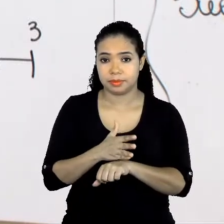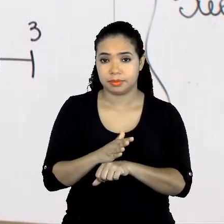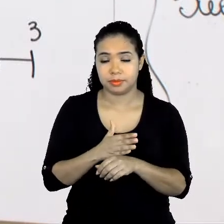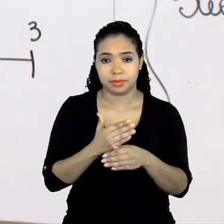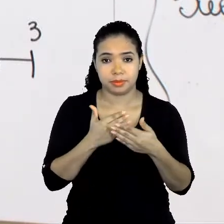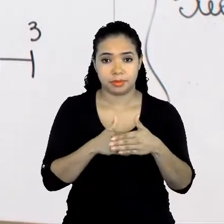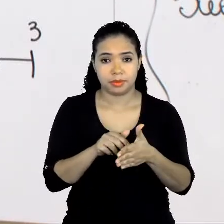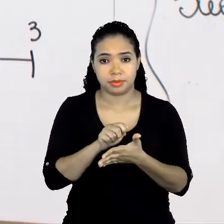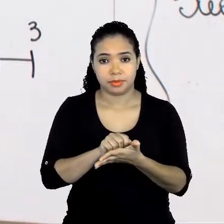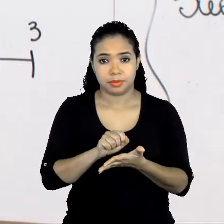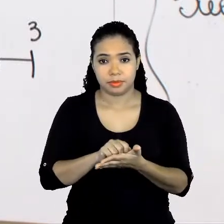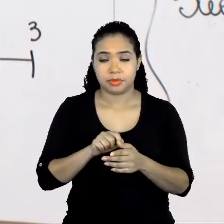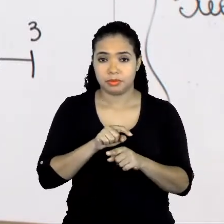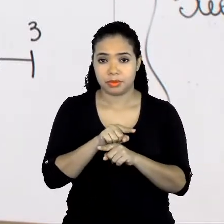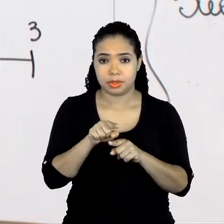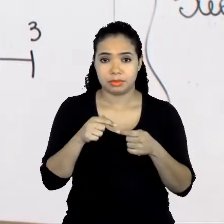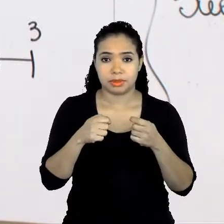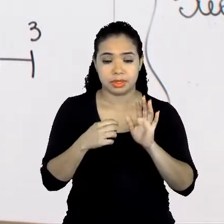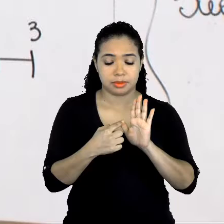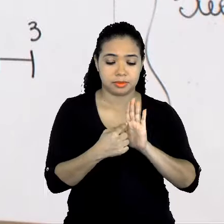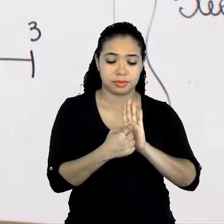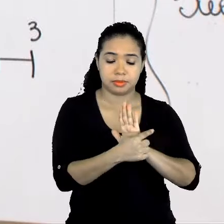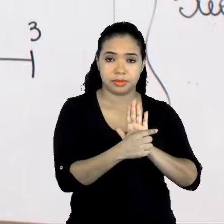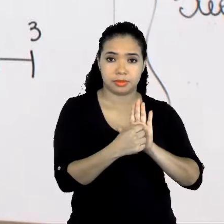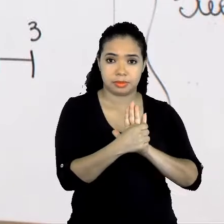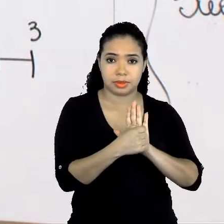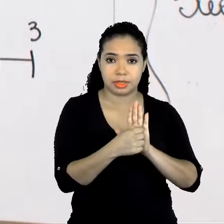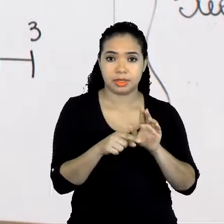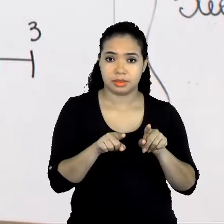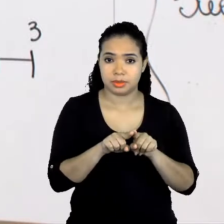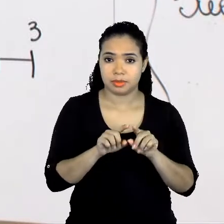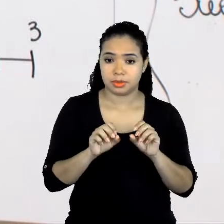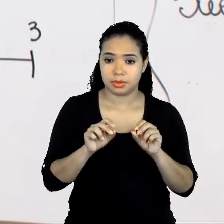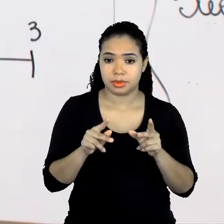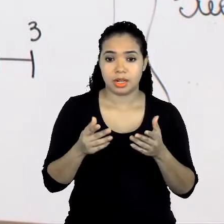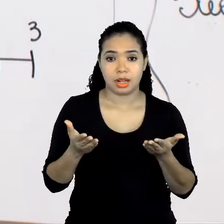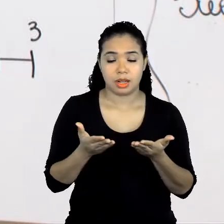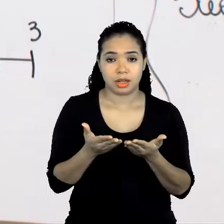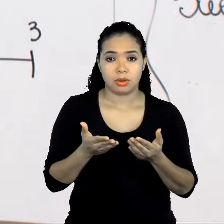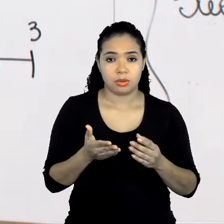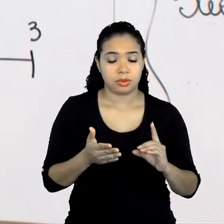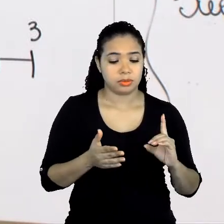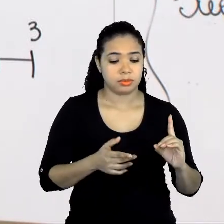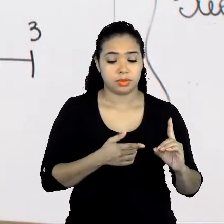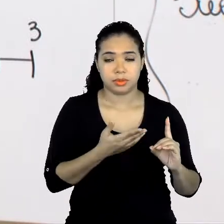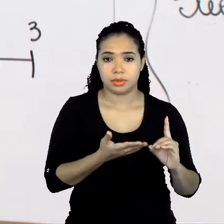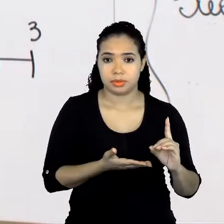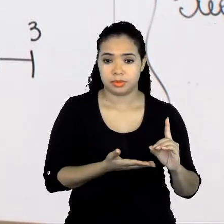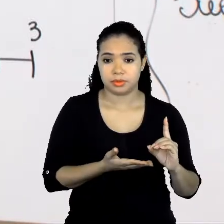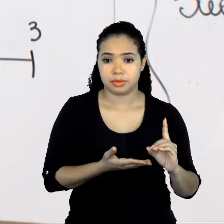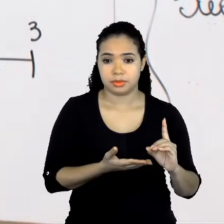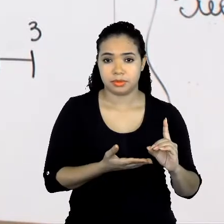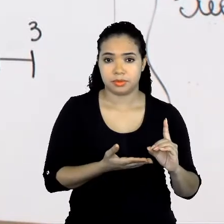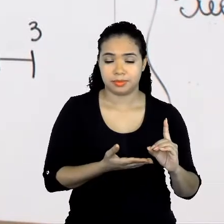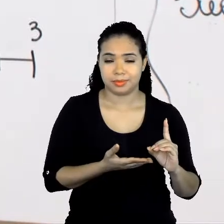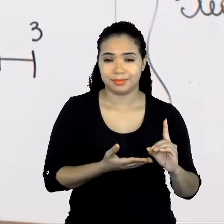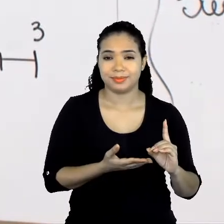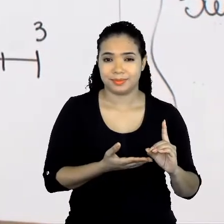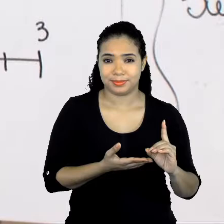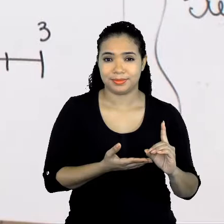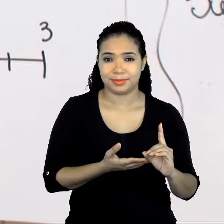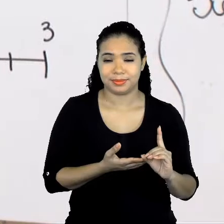prova escrita, você tem que marcar lá também, tá bom? E agora eu tenho um outro ponto, que eu denominei o ponto